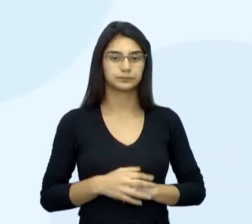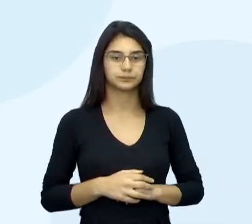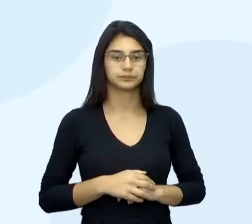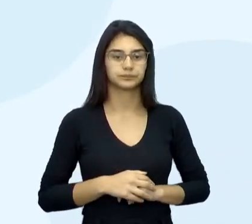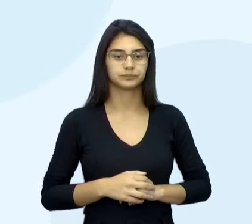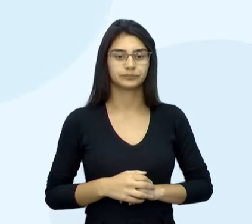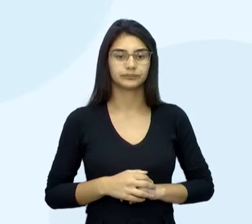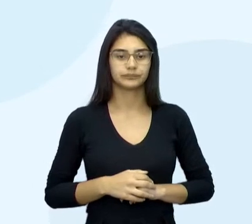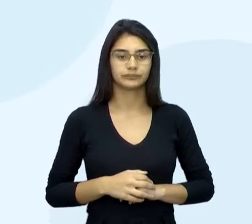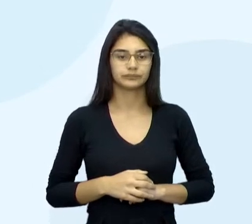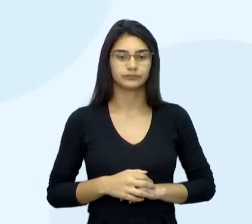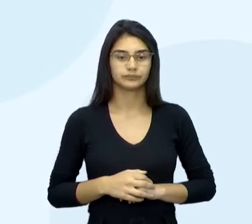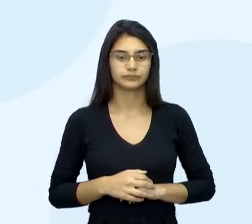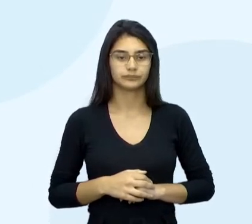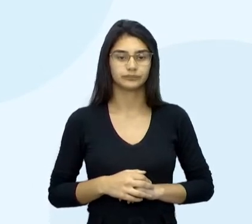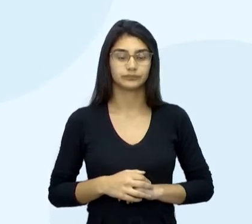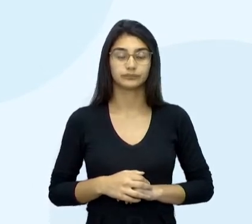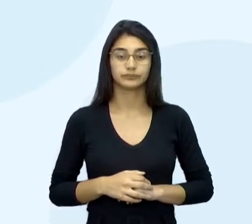Olha, veja só,